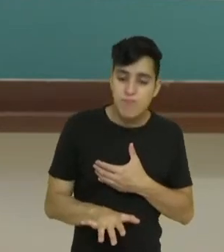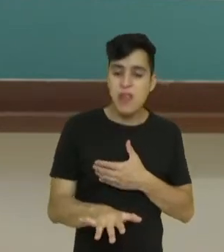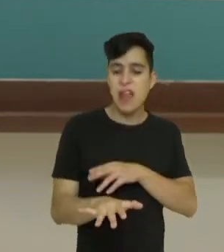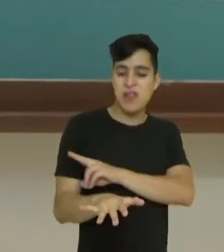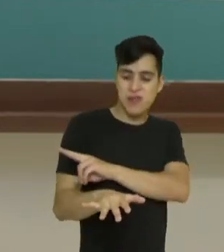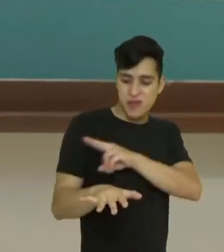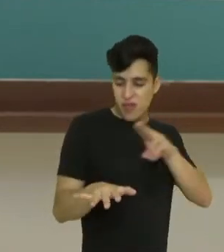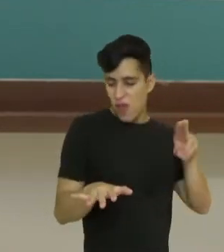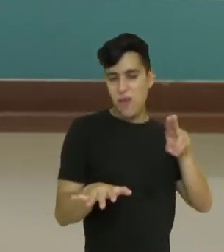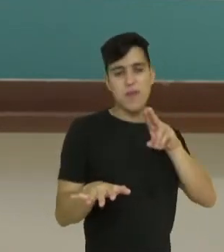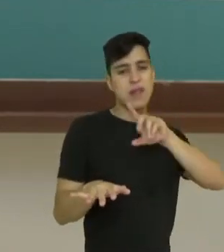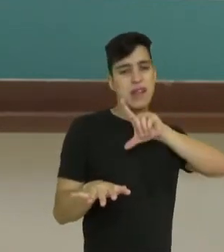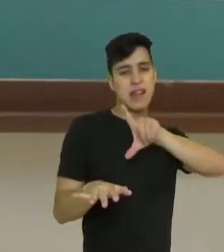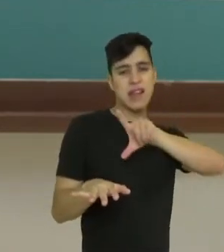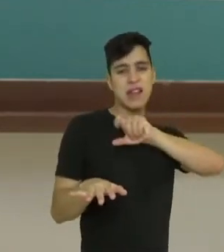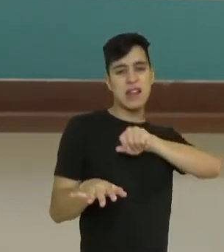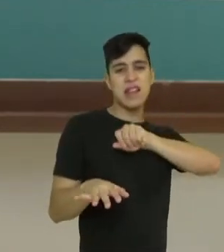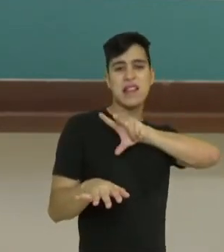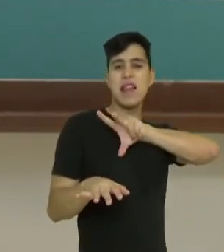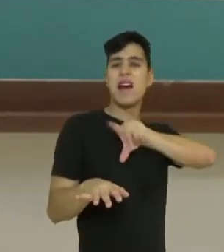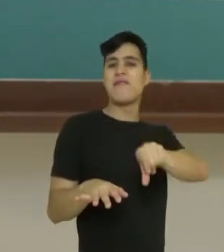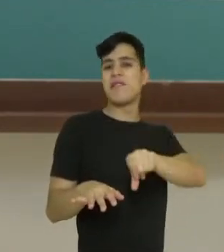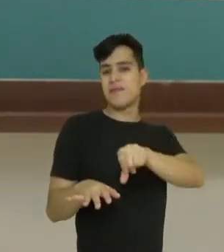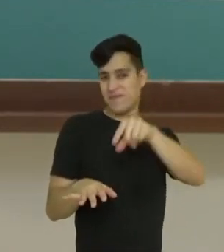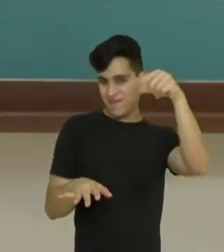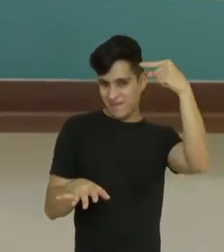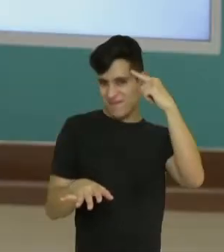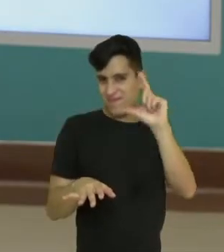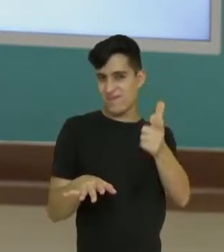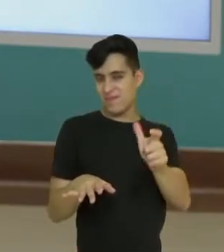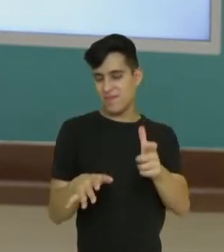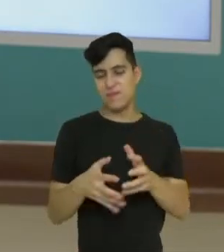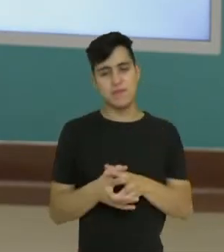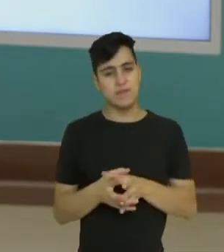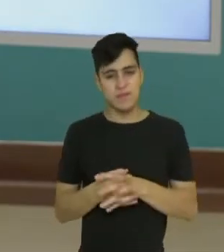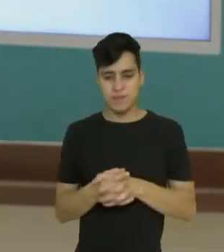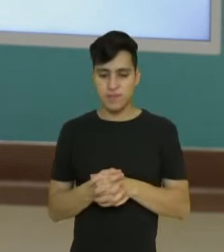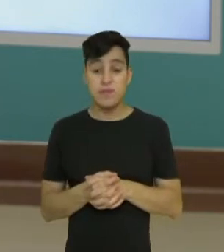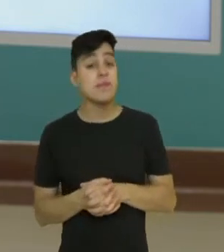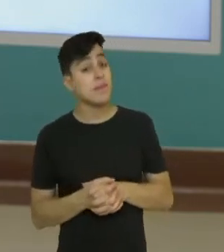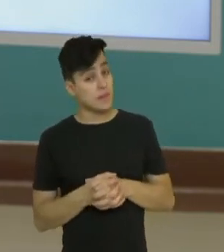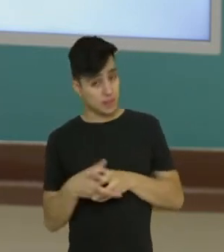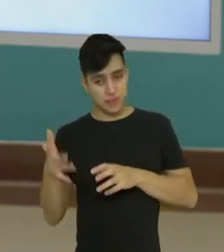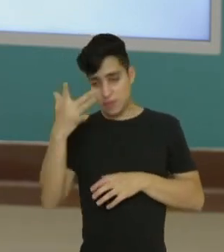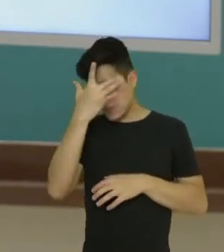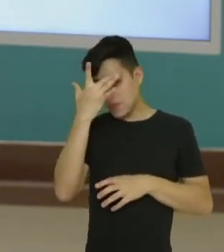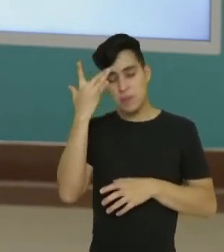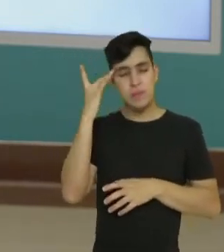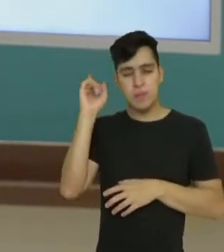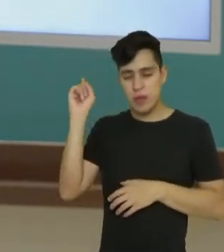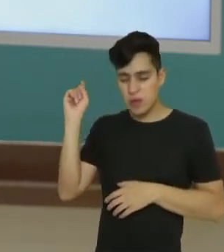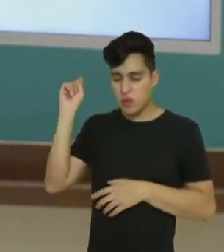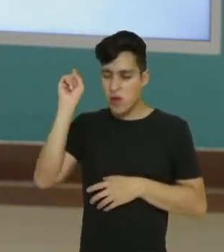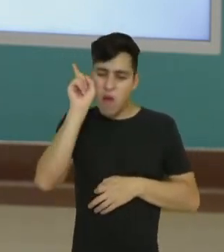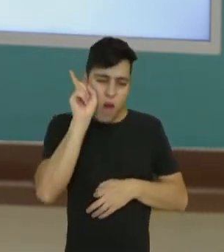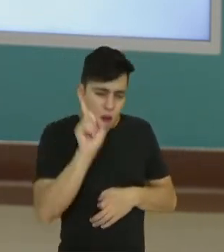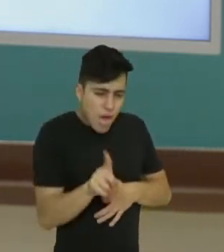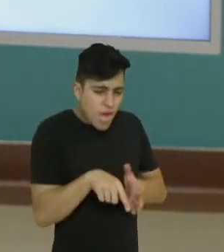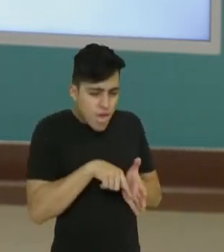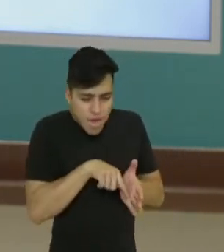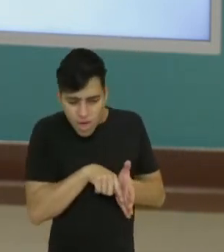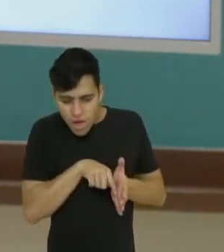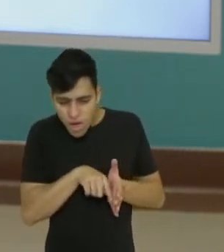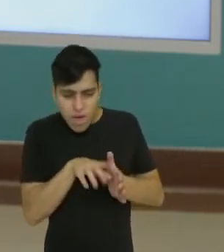superfície, você vê ele escorrendo, nós chamamos de lava. Quando os cientistas, os pesquisadores, coletam